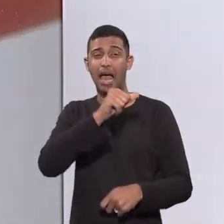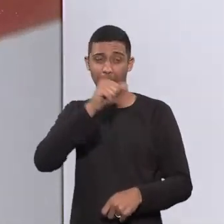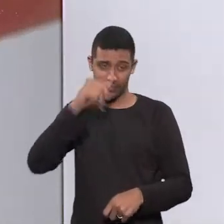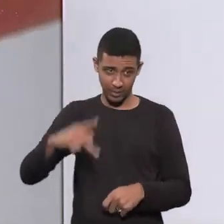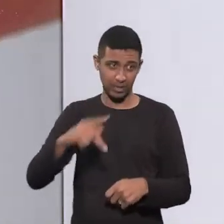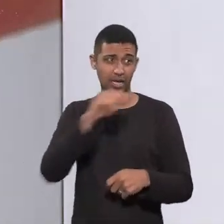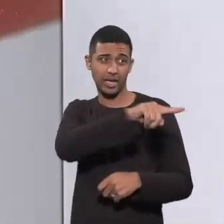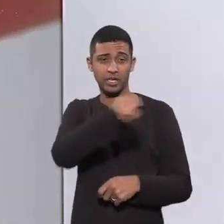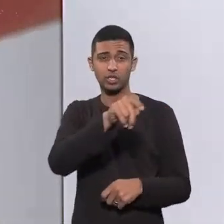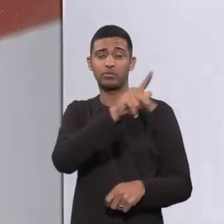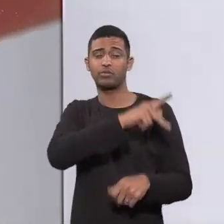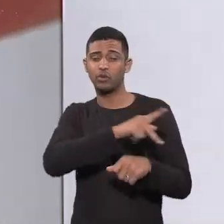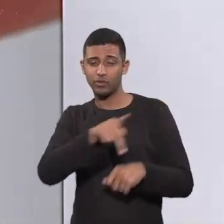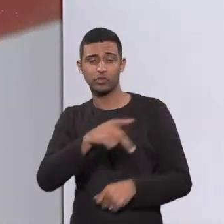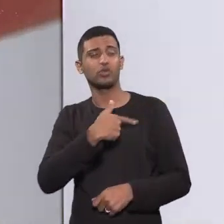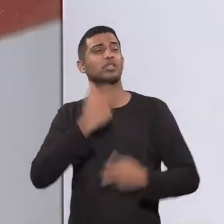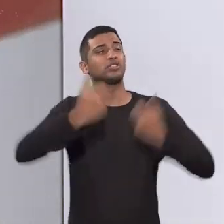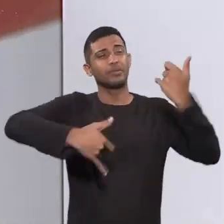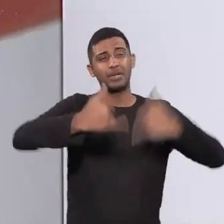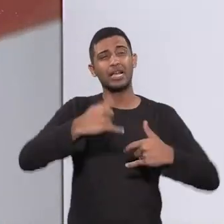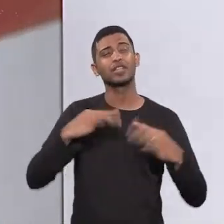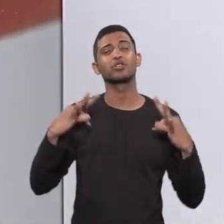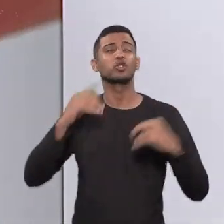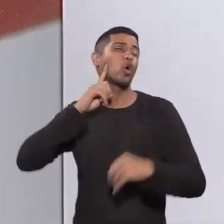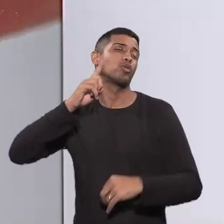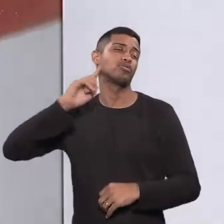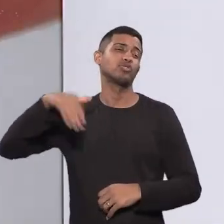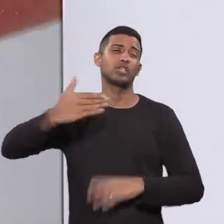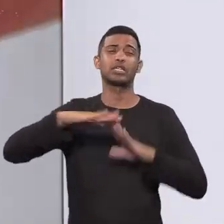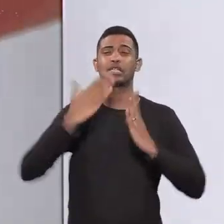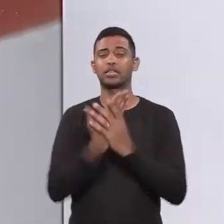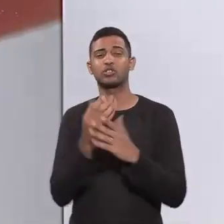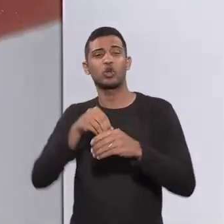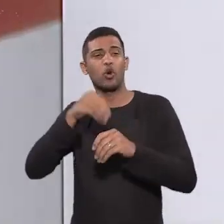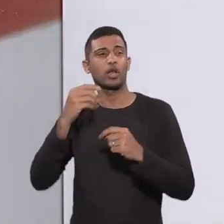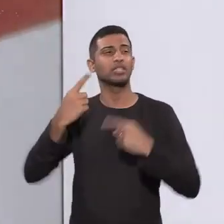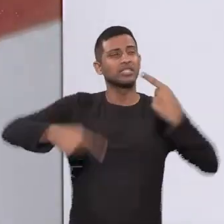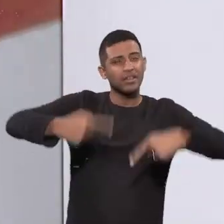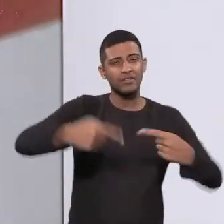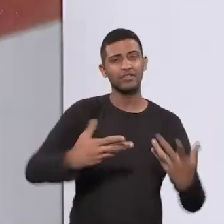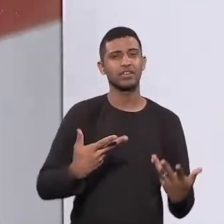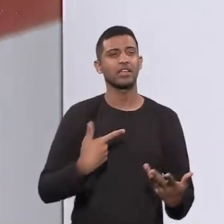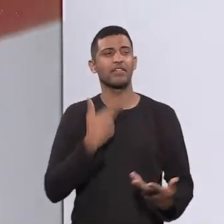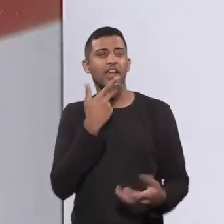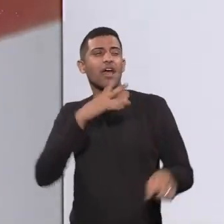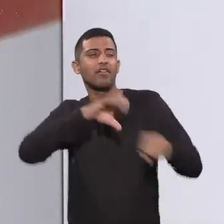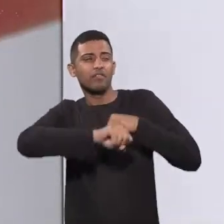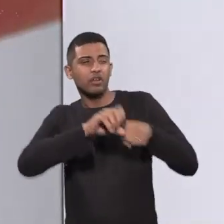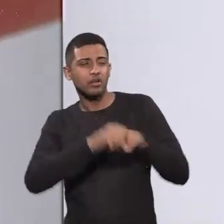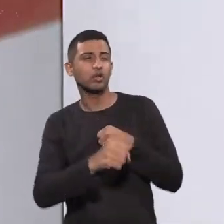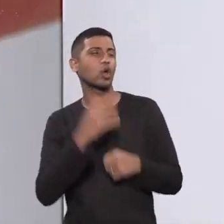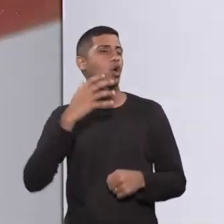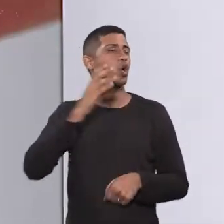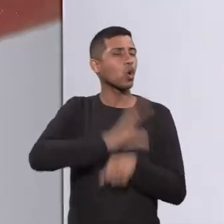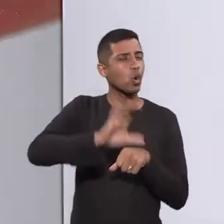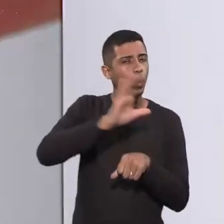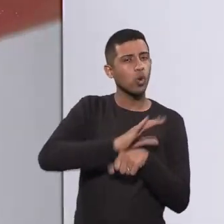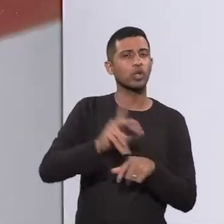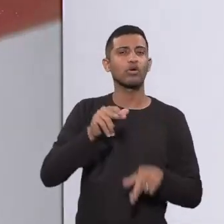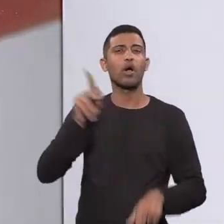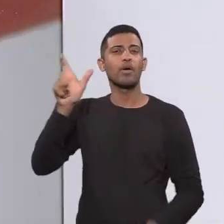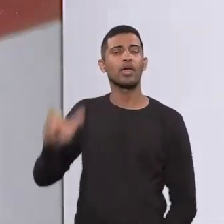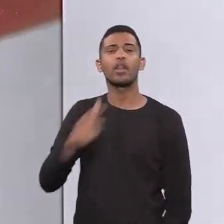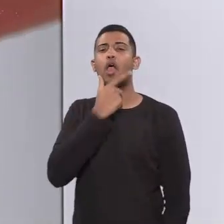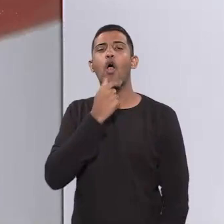os desafios que estão presentes no cotidiano da escola. Como se faz isso? Com formação como Freire nos trazia, uma formação